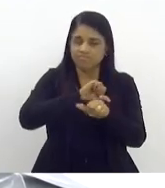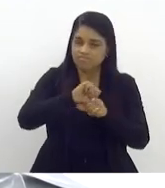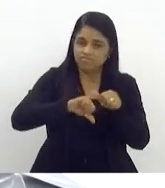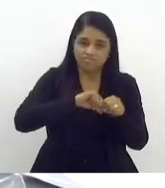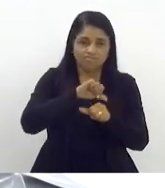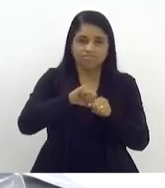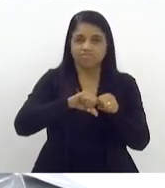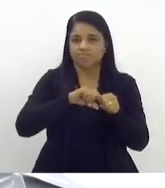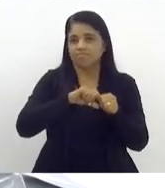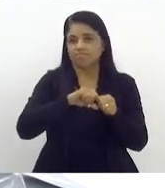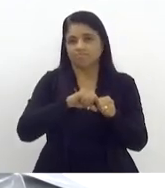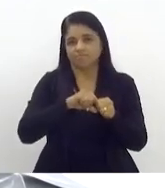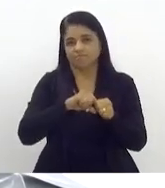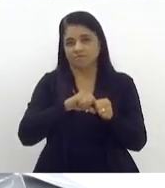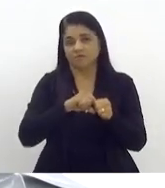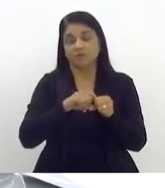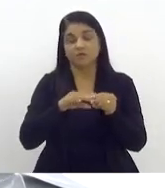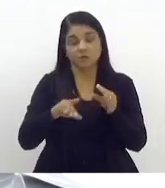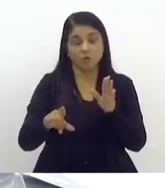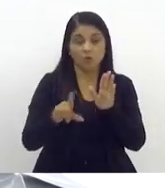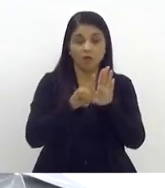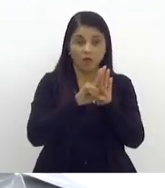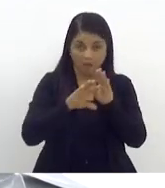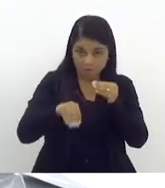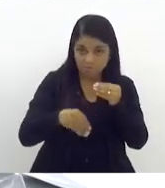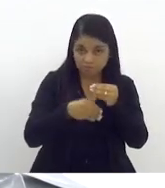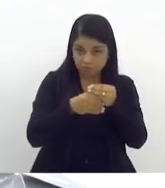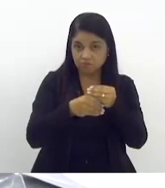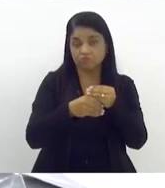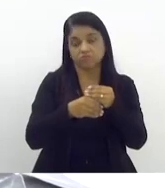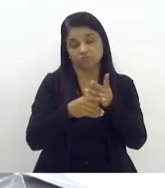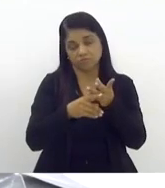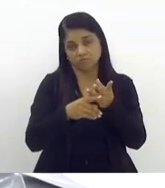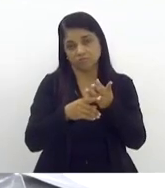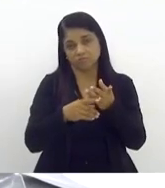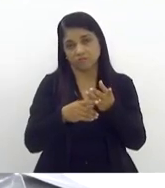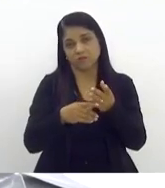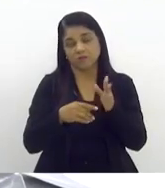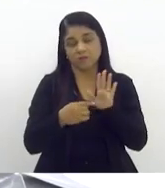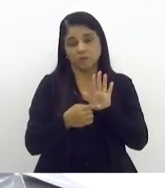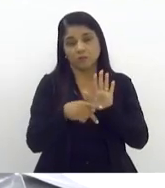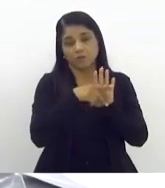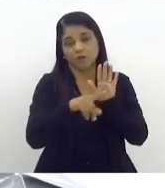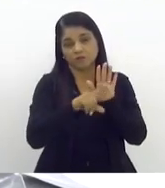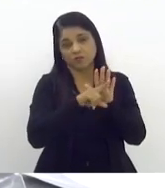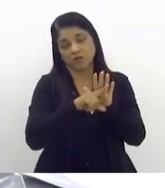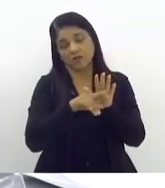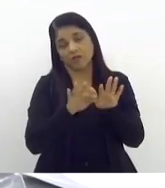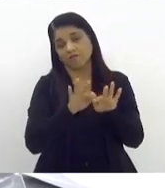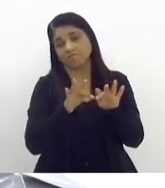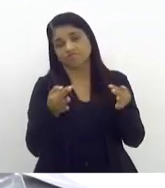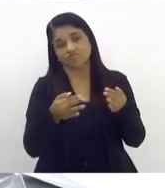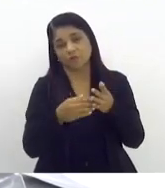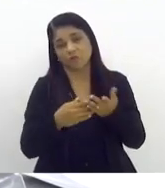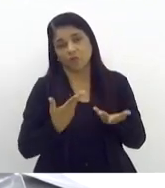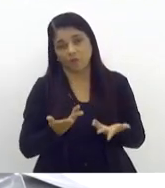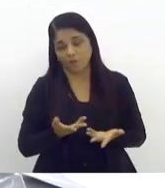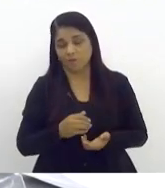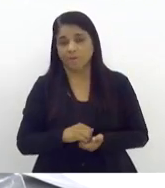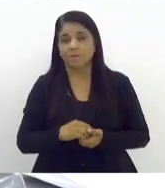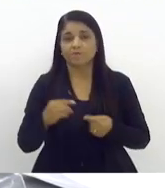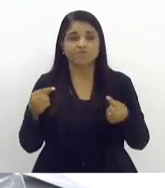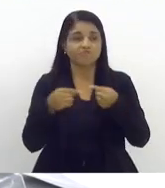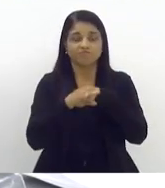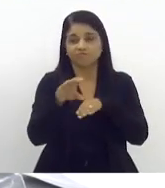projeto de lei complementar e o projeto apontado é projeto de lei comum. Então, meu parecer é pela inconstitucionalidade.